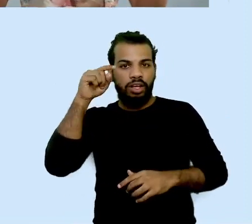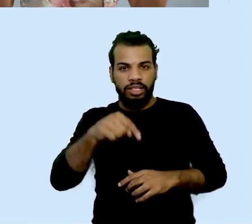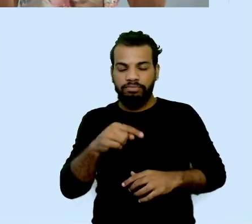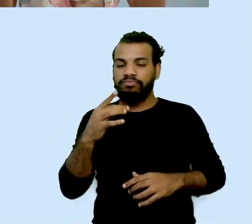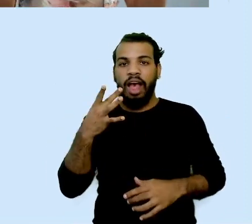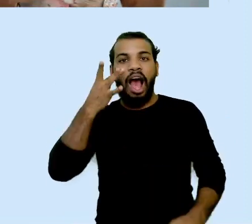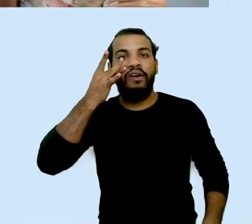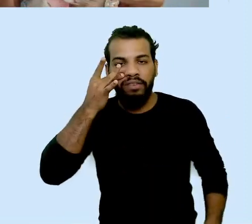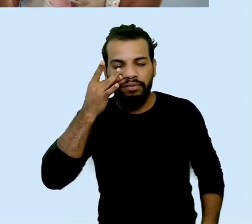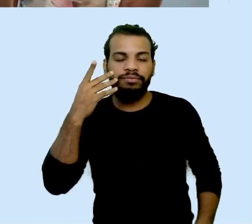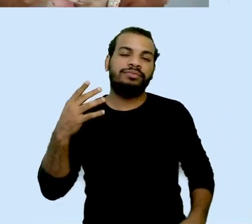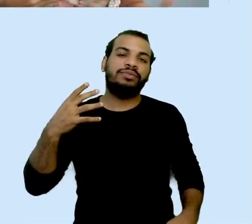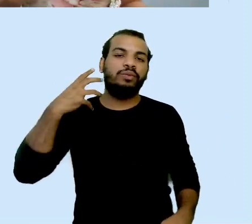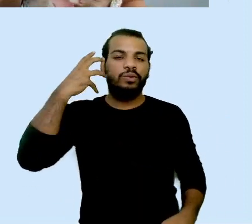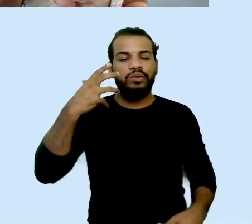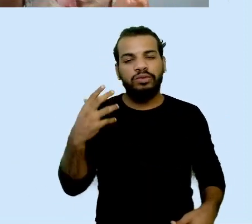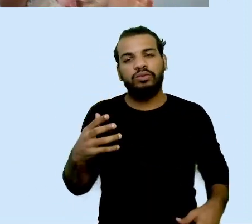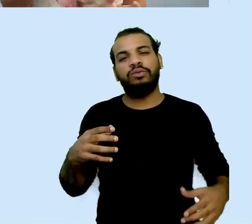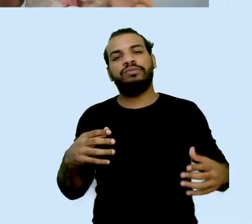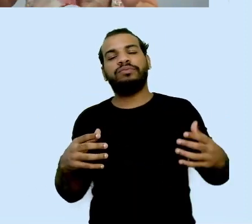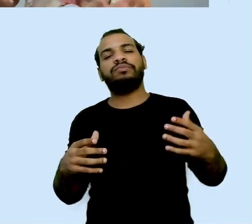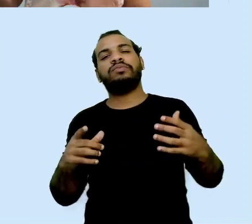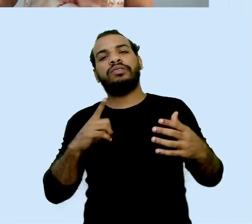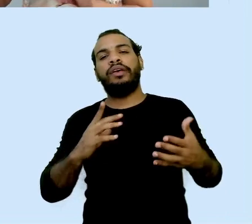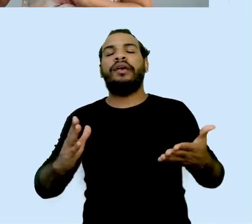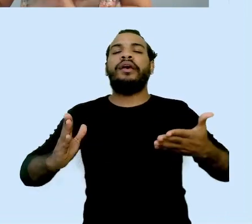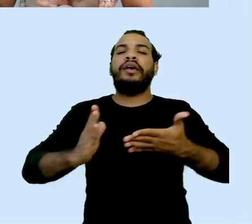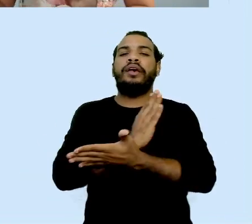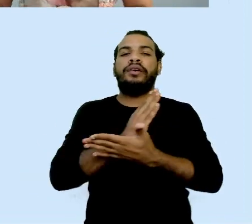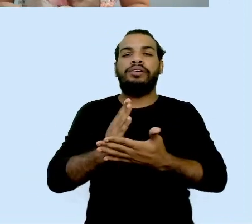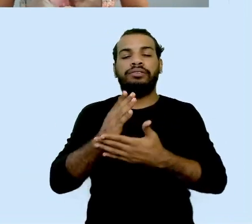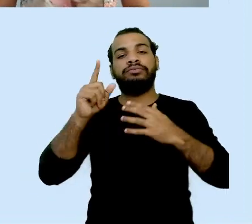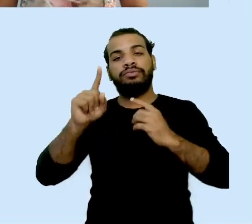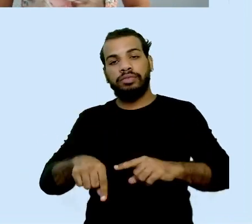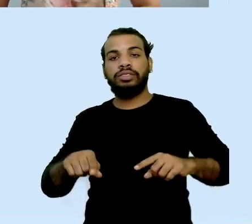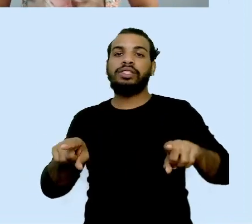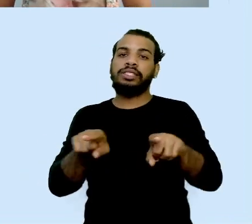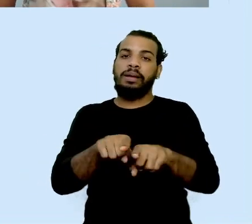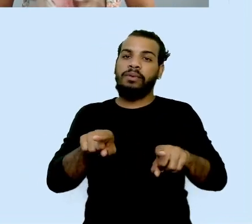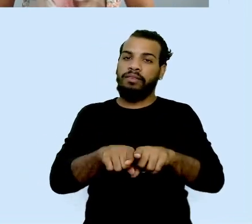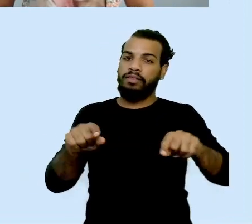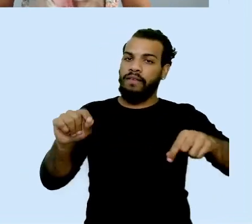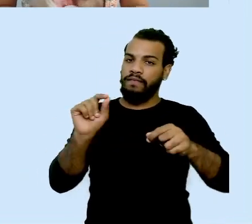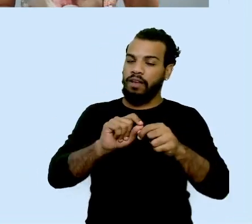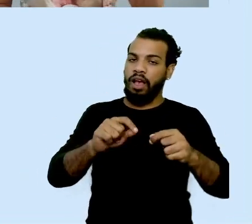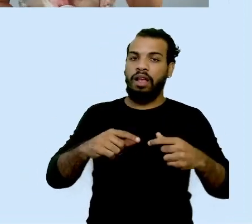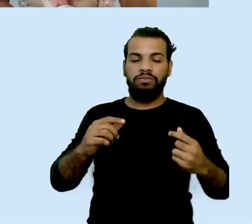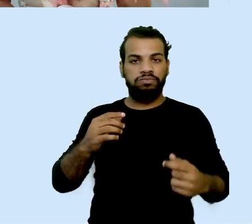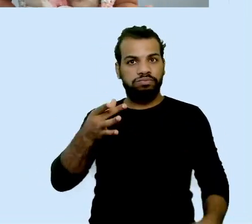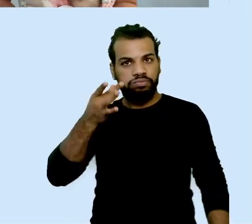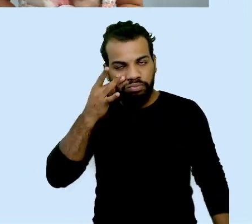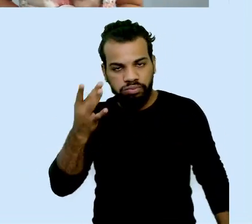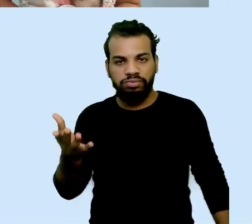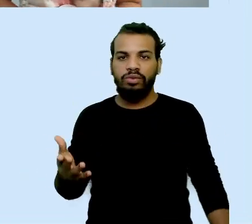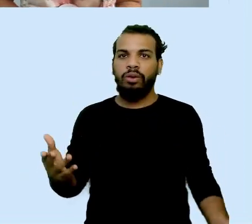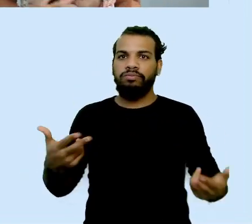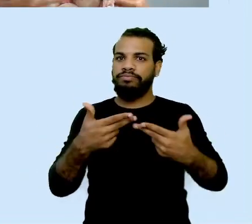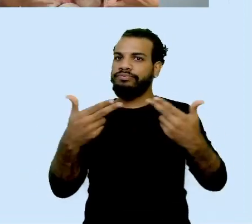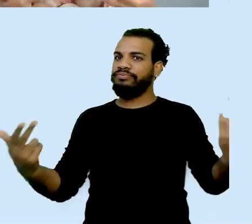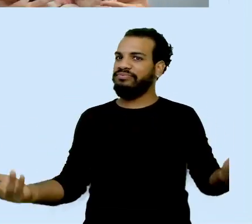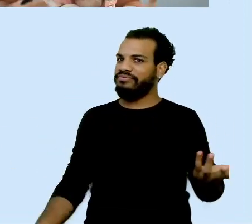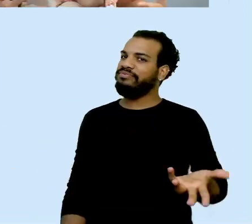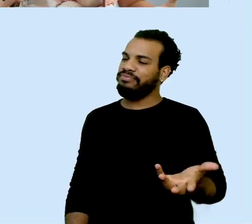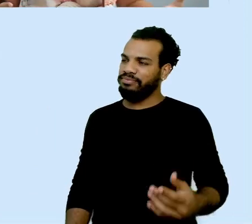no sentido de melodia, de canto, existe a trilha sonora que também pode ser executada ao vivo. Veja quantas possibilidades.